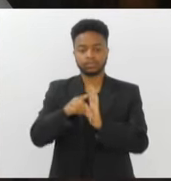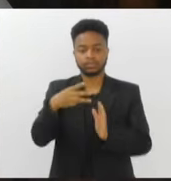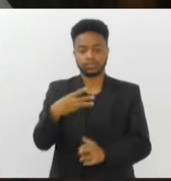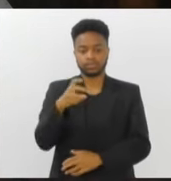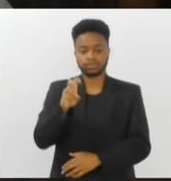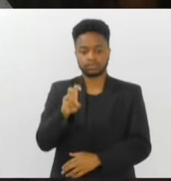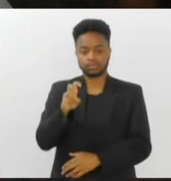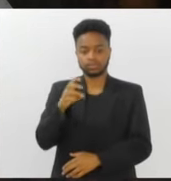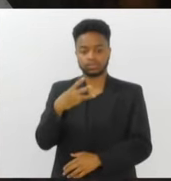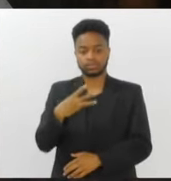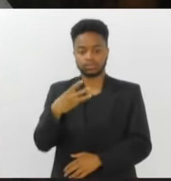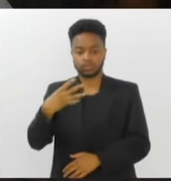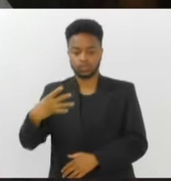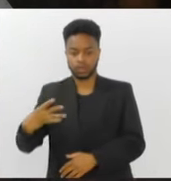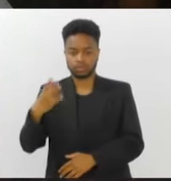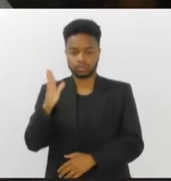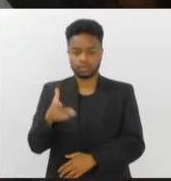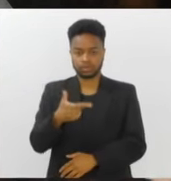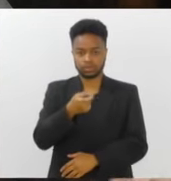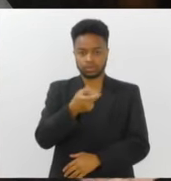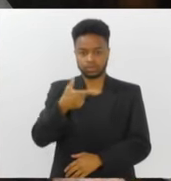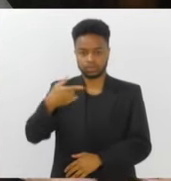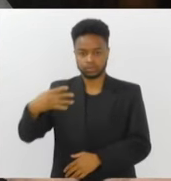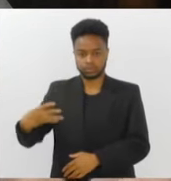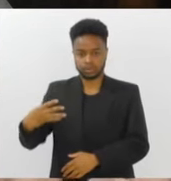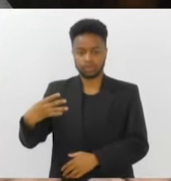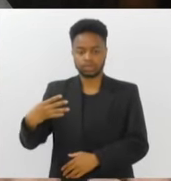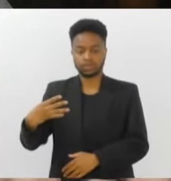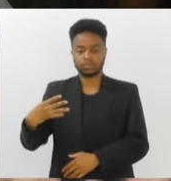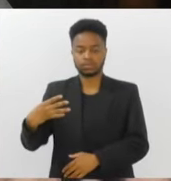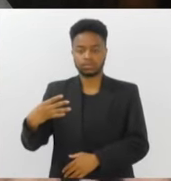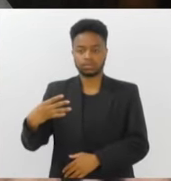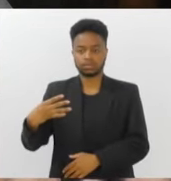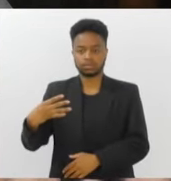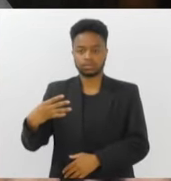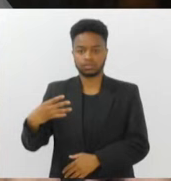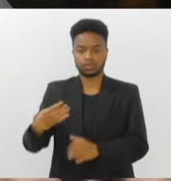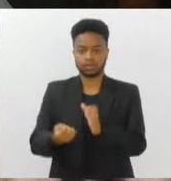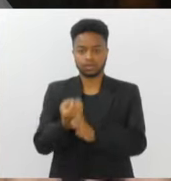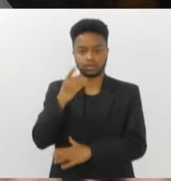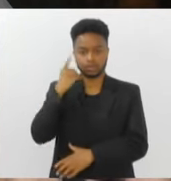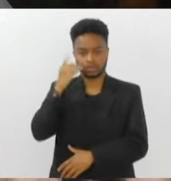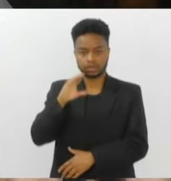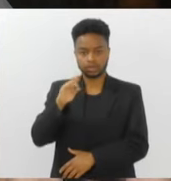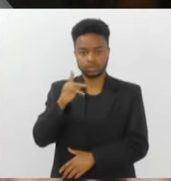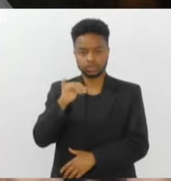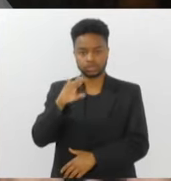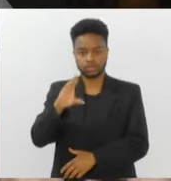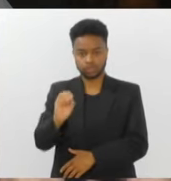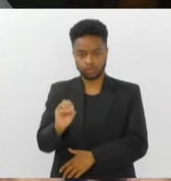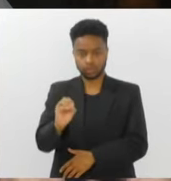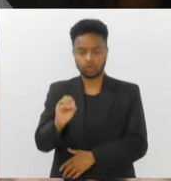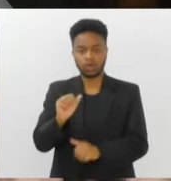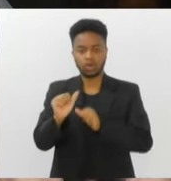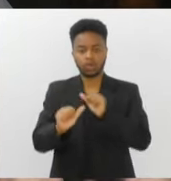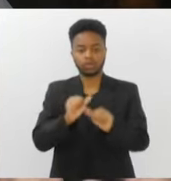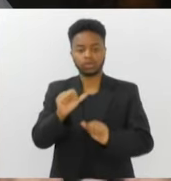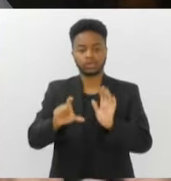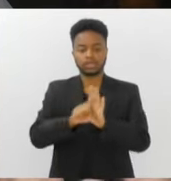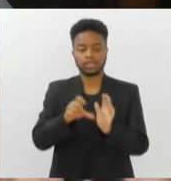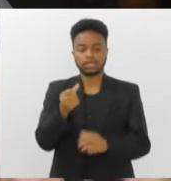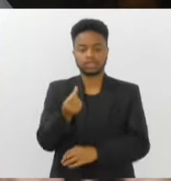número 3.534, de 2024, de autoria do deputado Chico Machado, que altera a lei